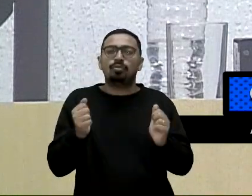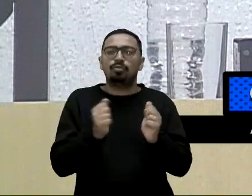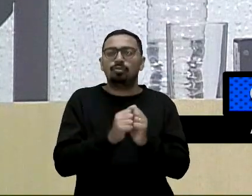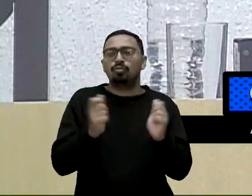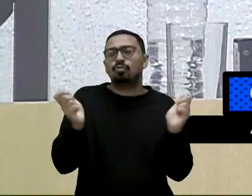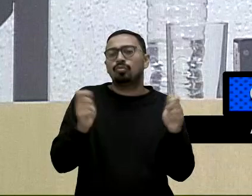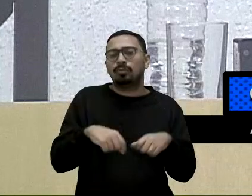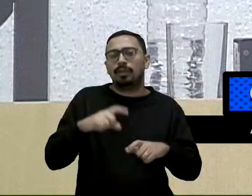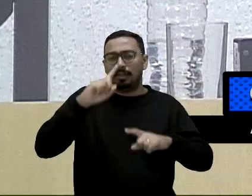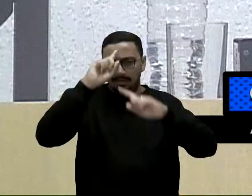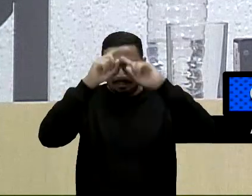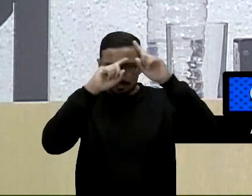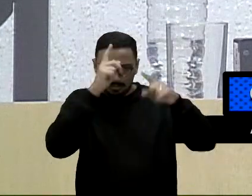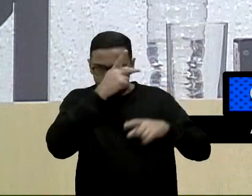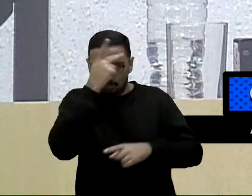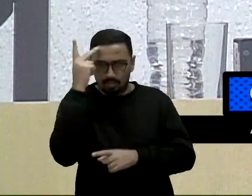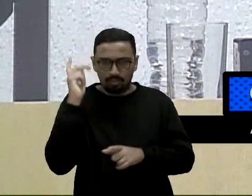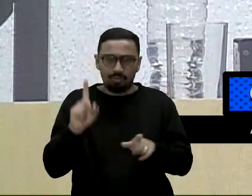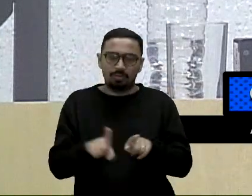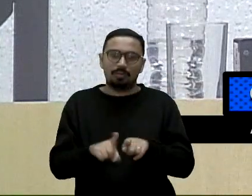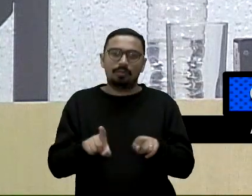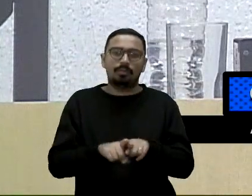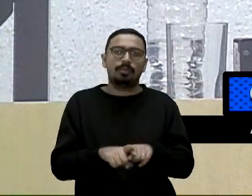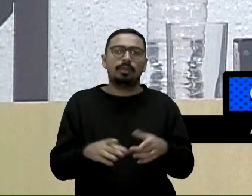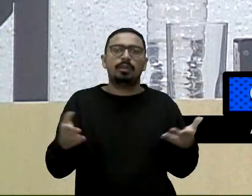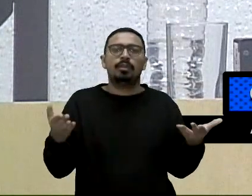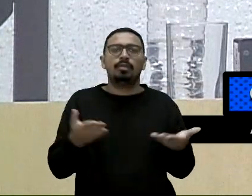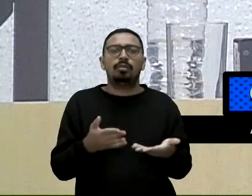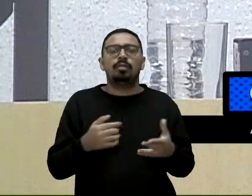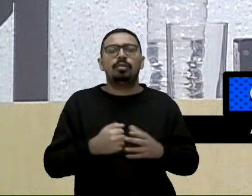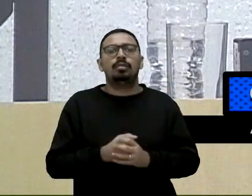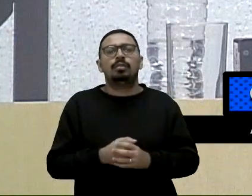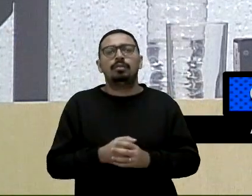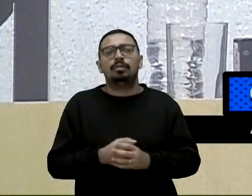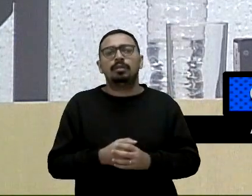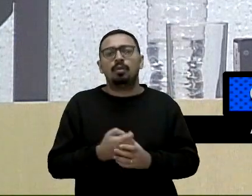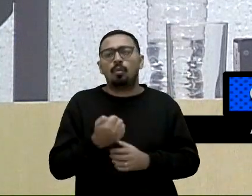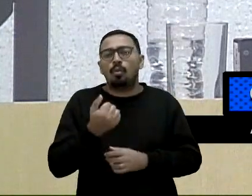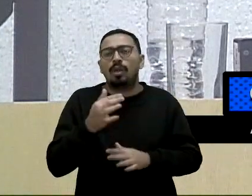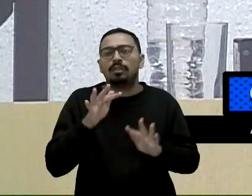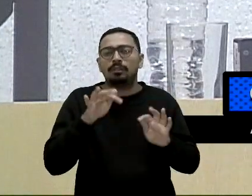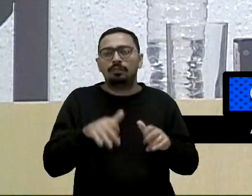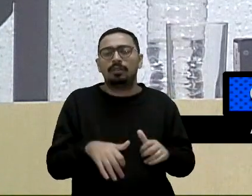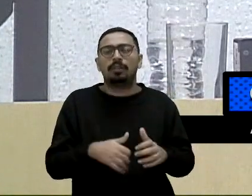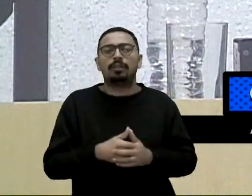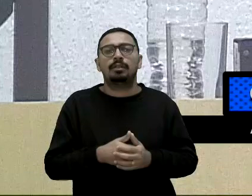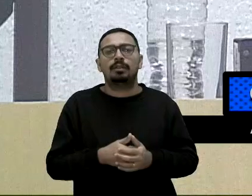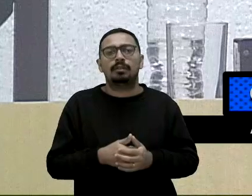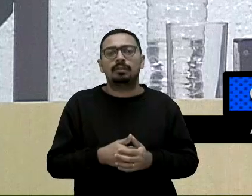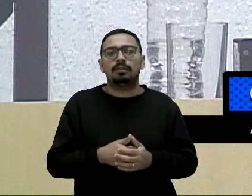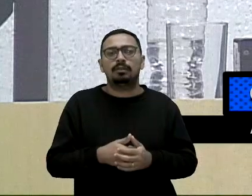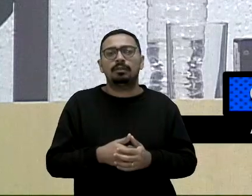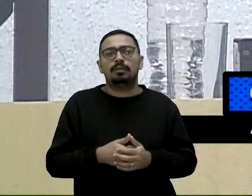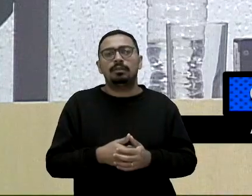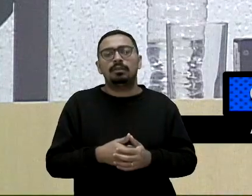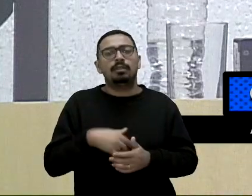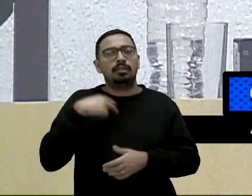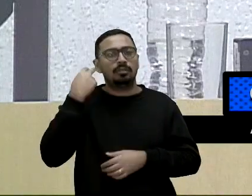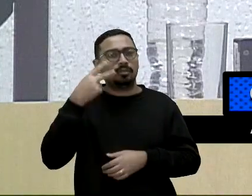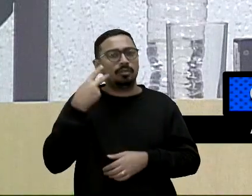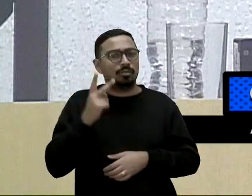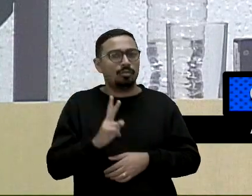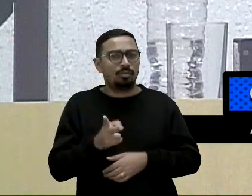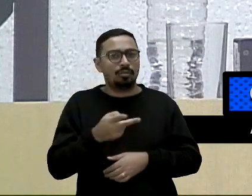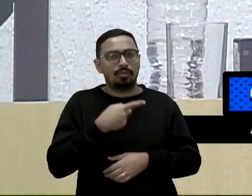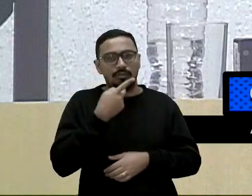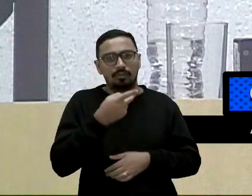mais ideias, mais corações. E agora estamos encaminhando para o fim da nossa audiência. Ainda na palavra dos vereadores, eu